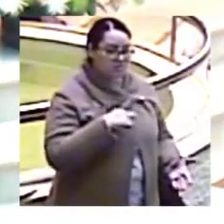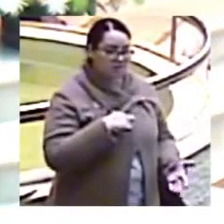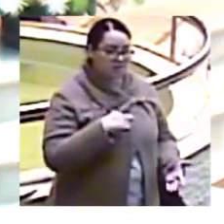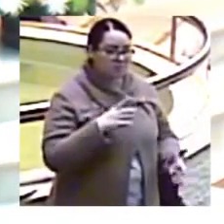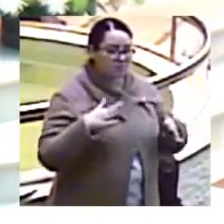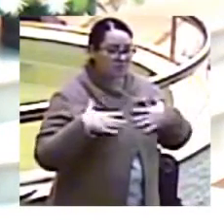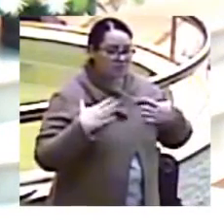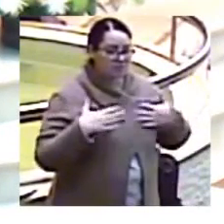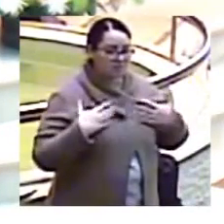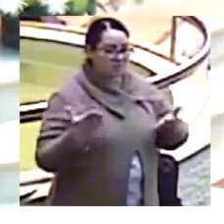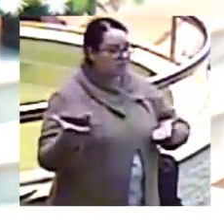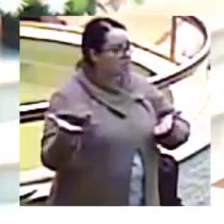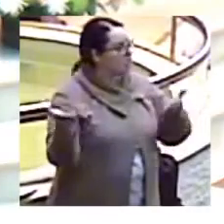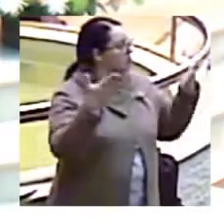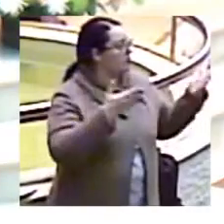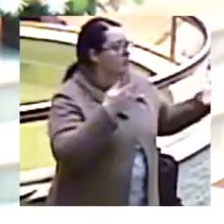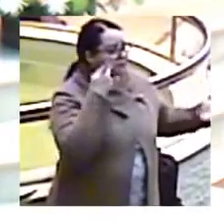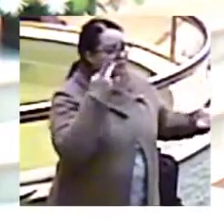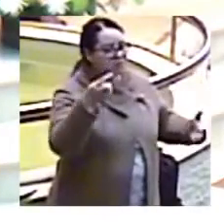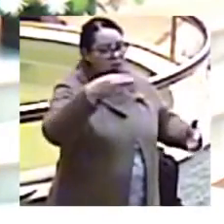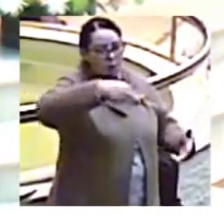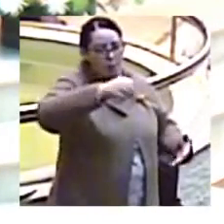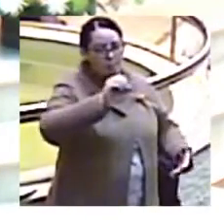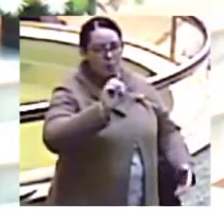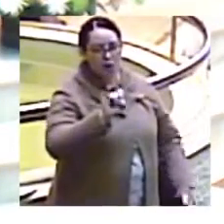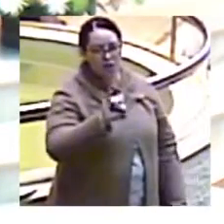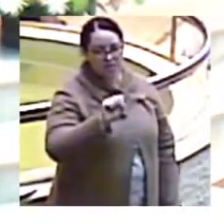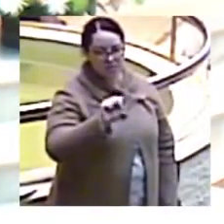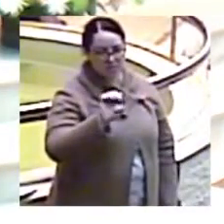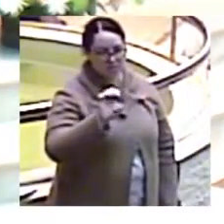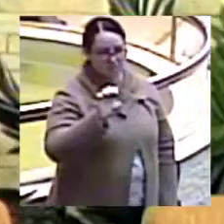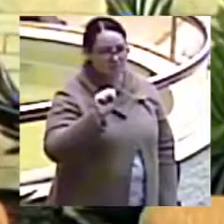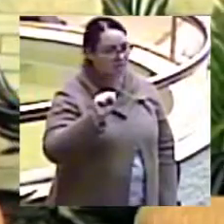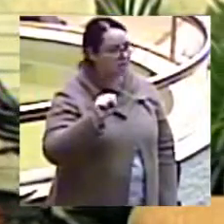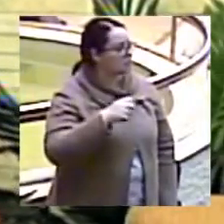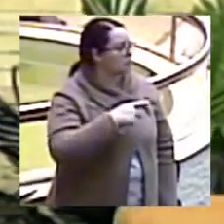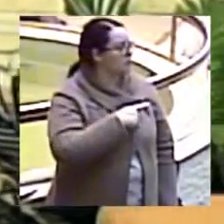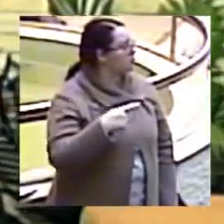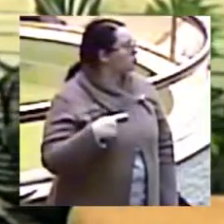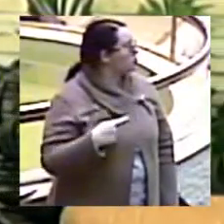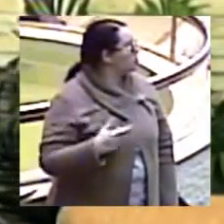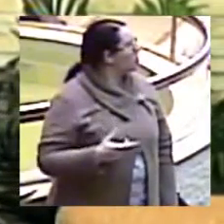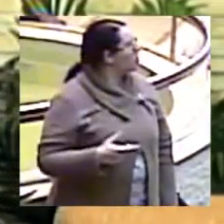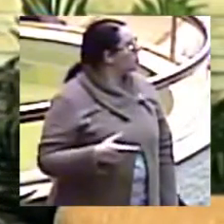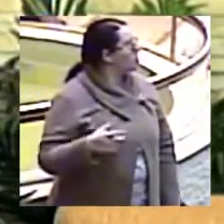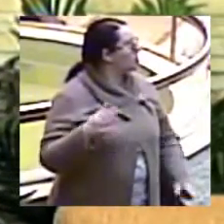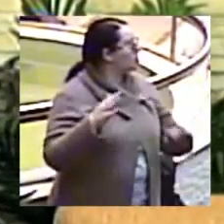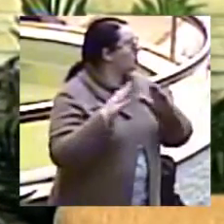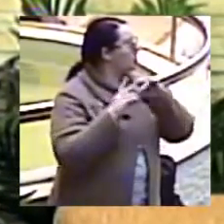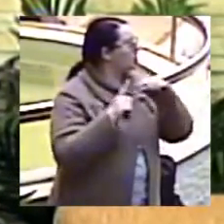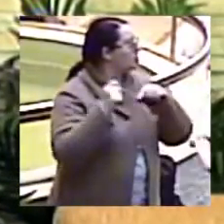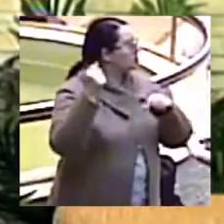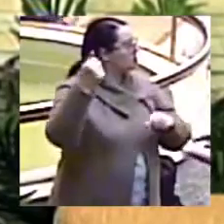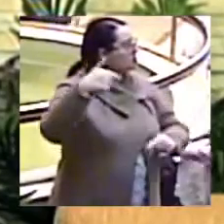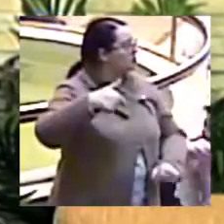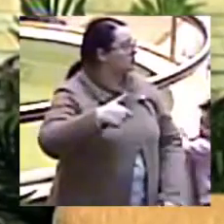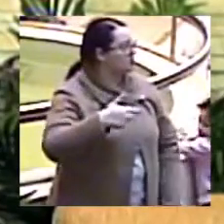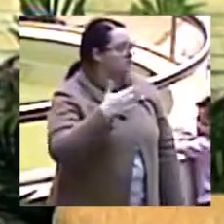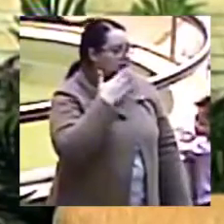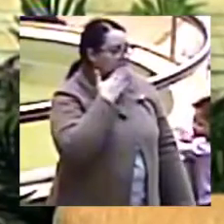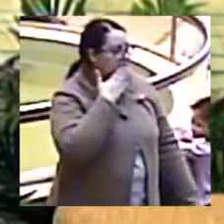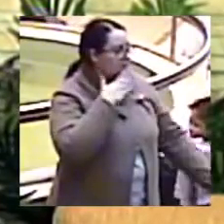pastor Moisés, grande servo de Deus, pastor Moisés, pastor da Igreja Adventista da Promessa,